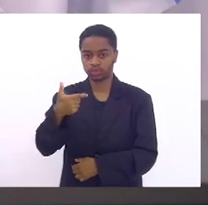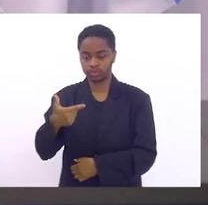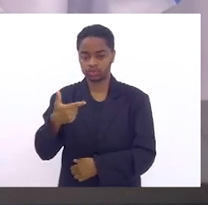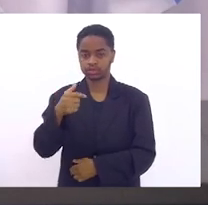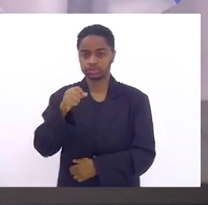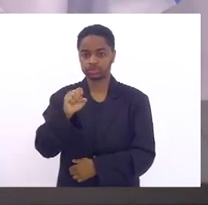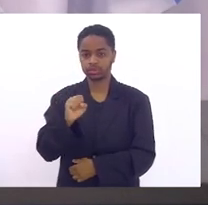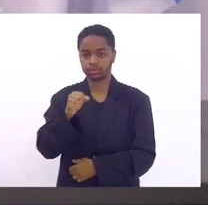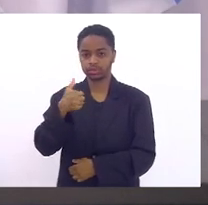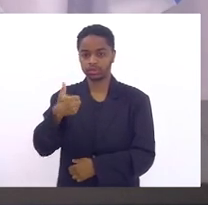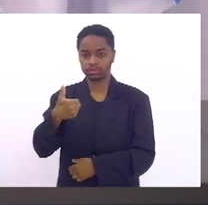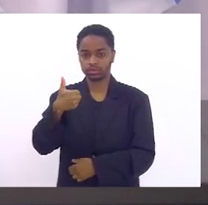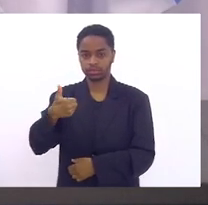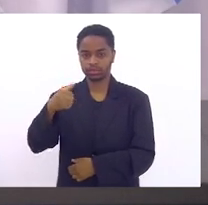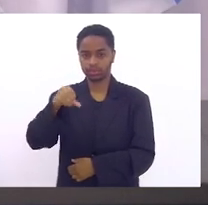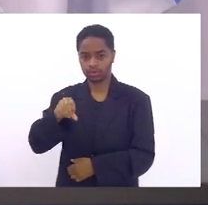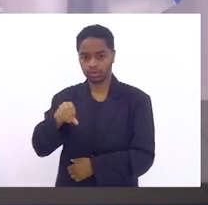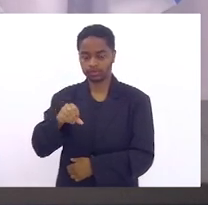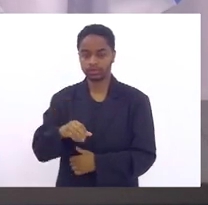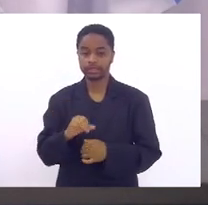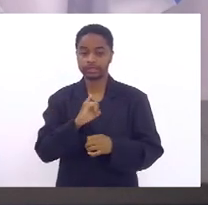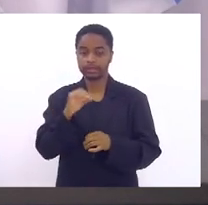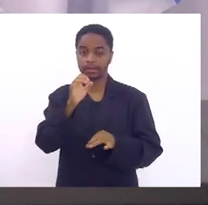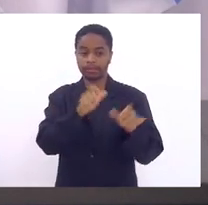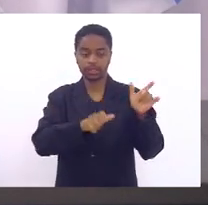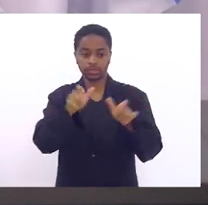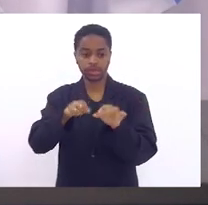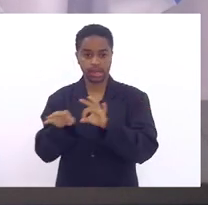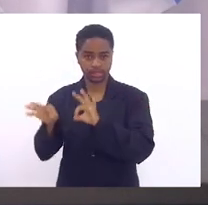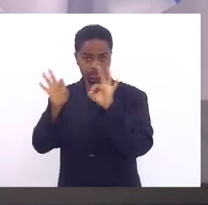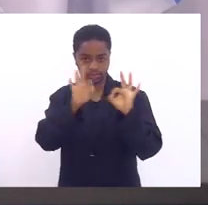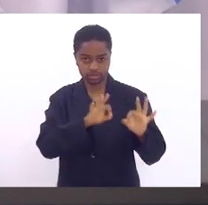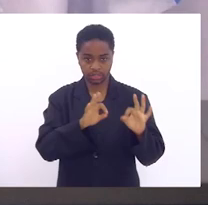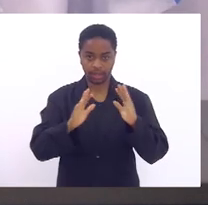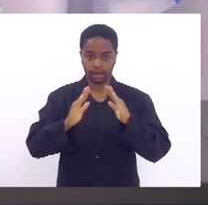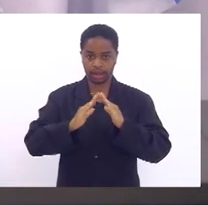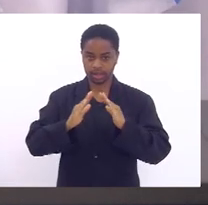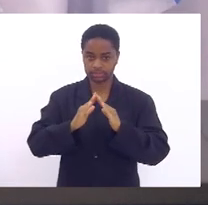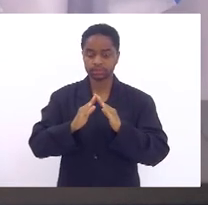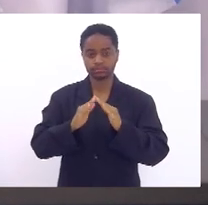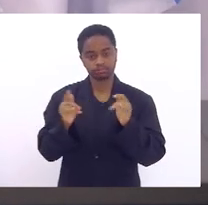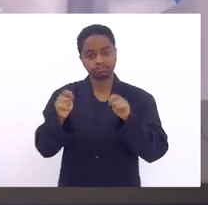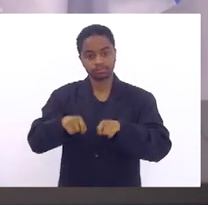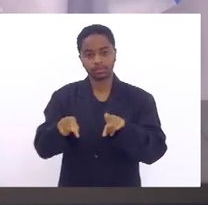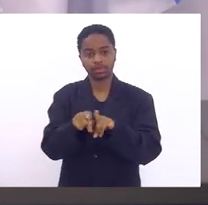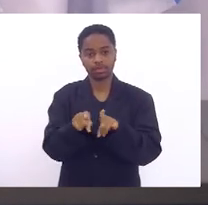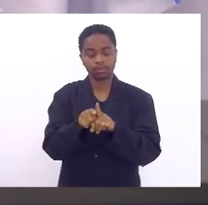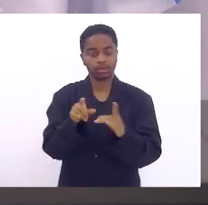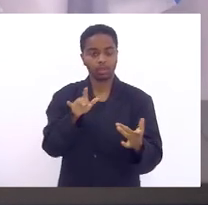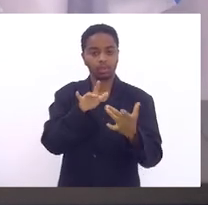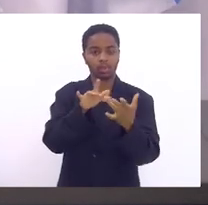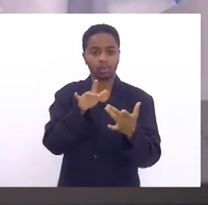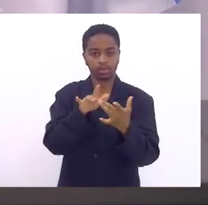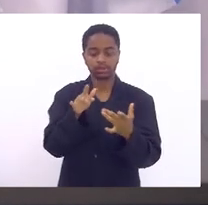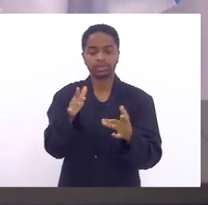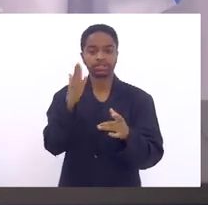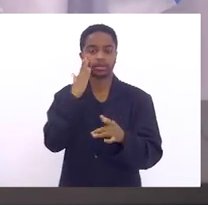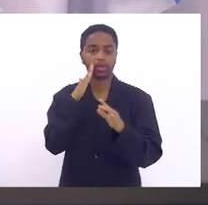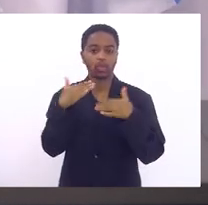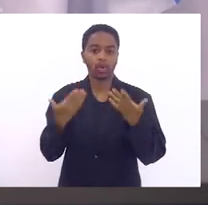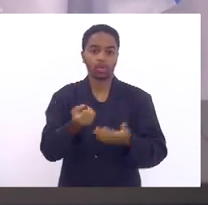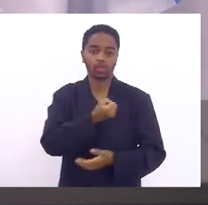0119 só para que quem tá nos assistindo aí de casa também possa ter acesso a esse